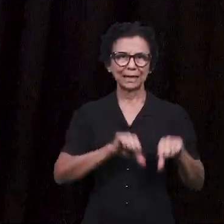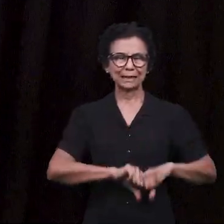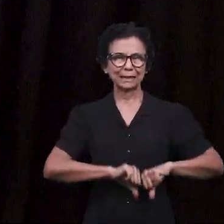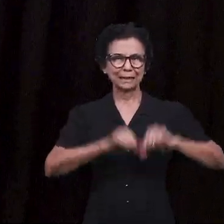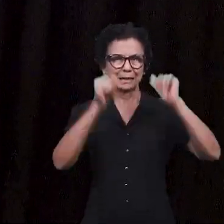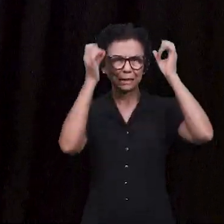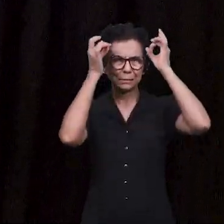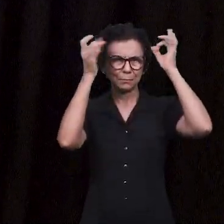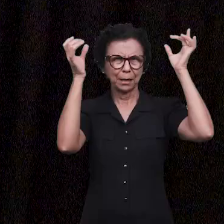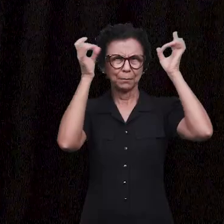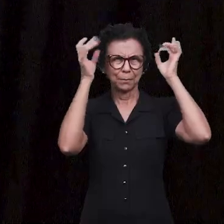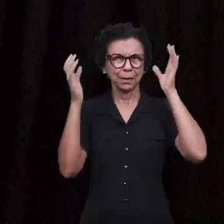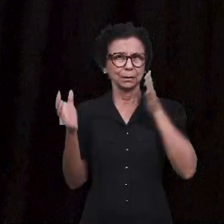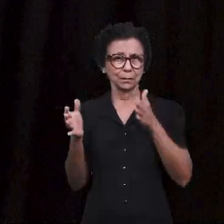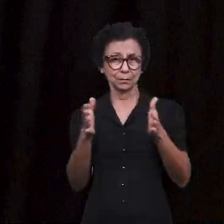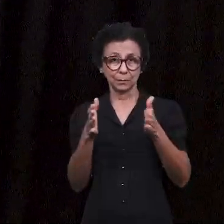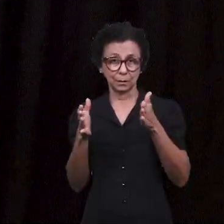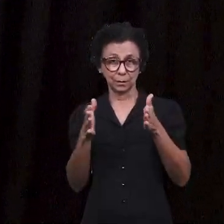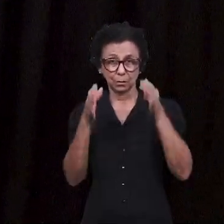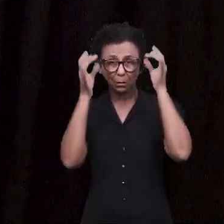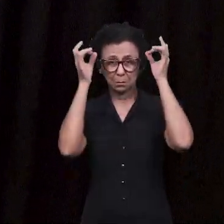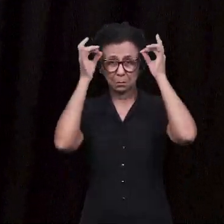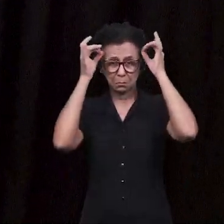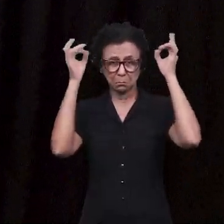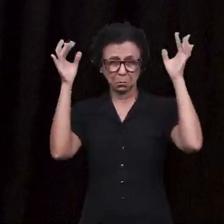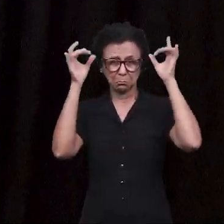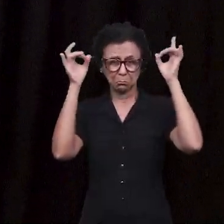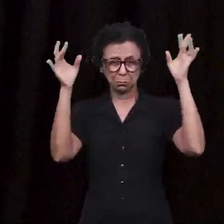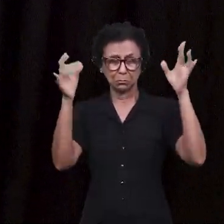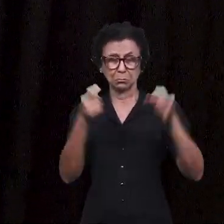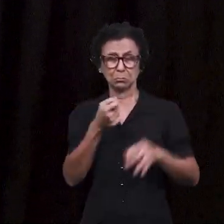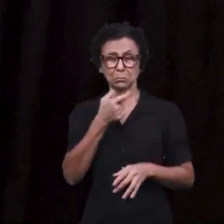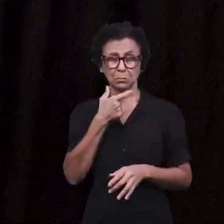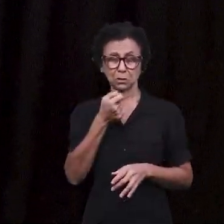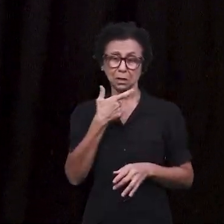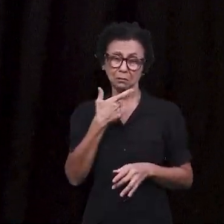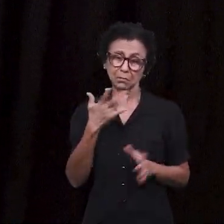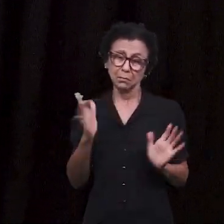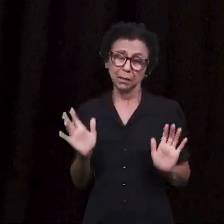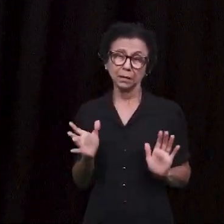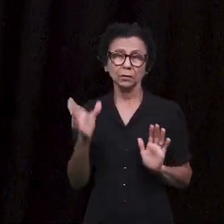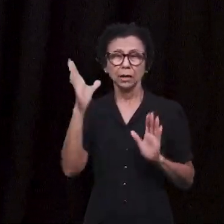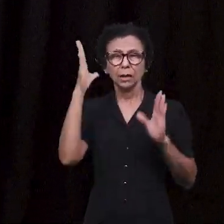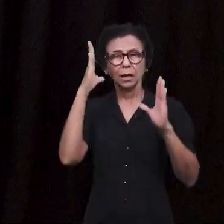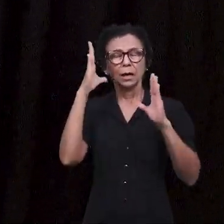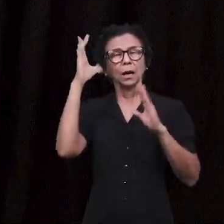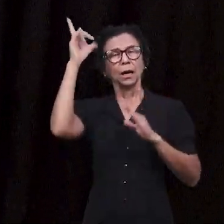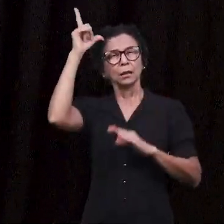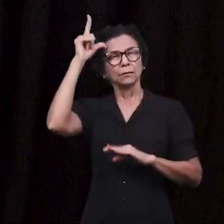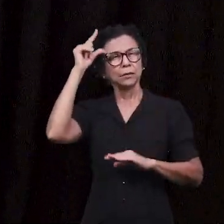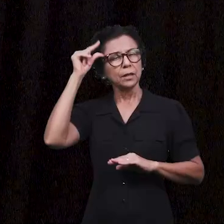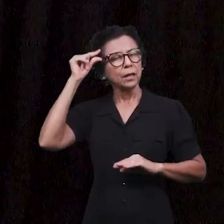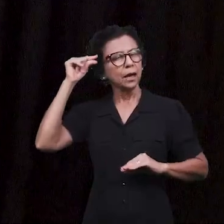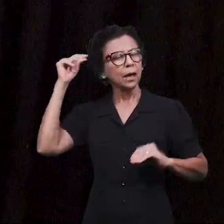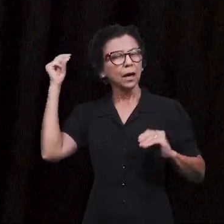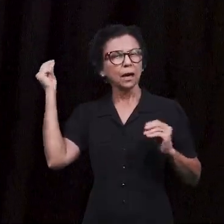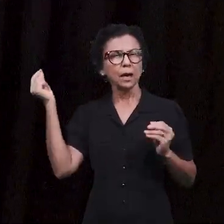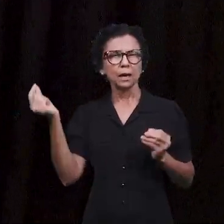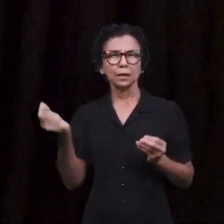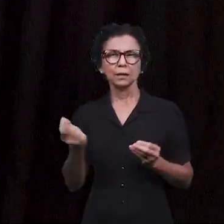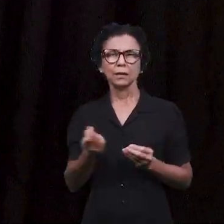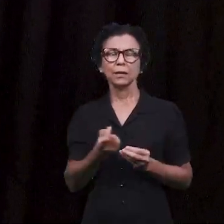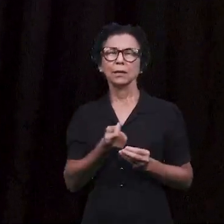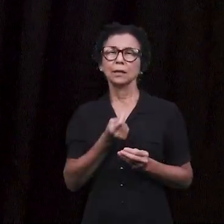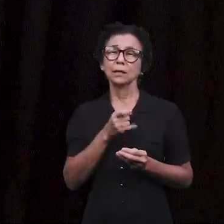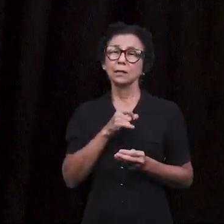a crise. Durante a crise, o medicamento ele tem por finalidade trazer uma analgesia, retirar a dor do